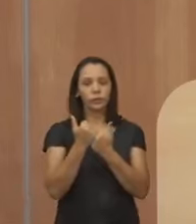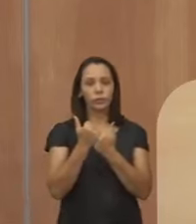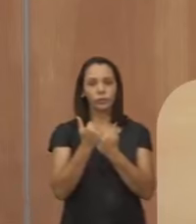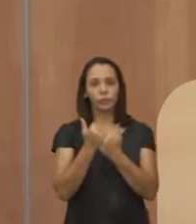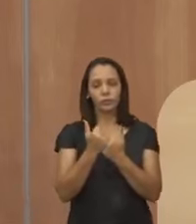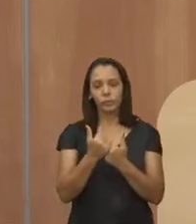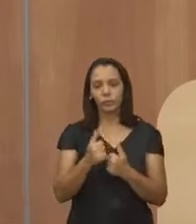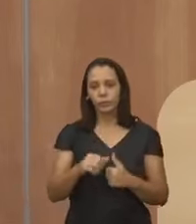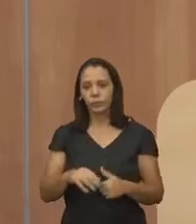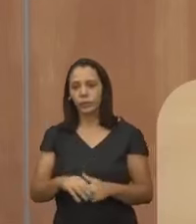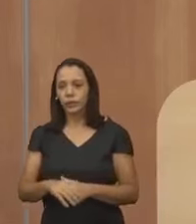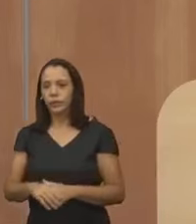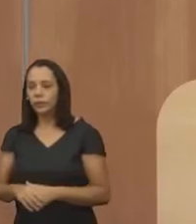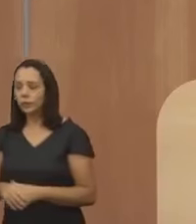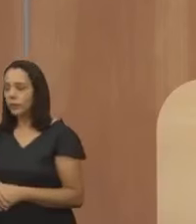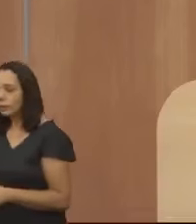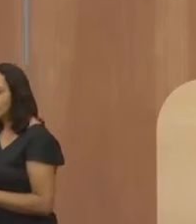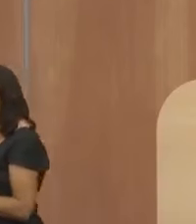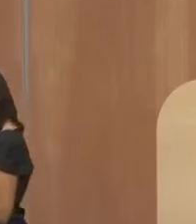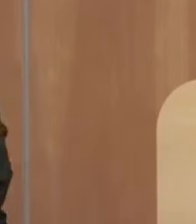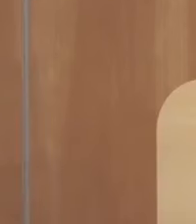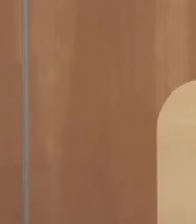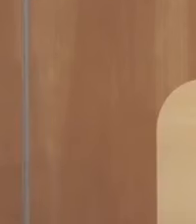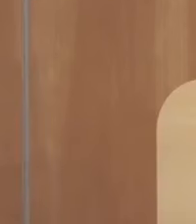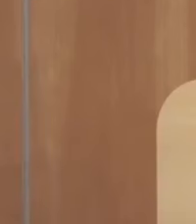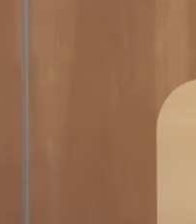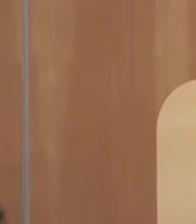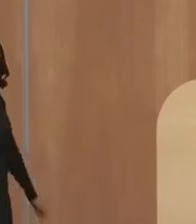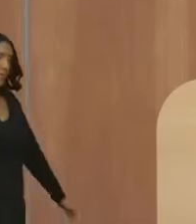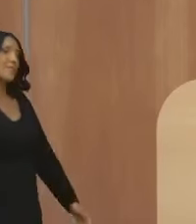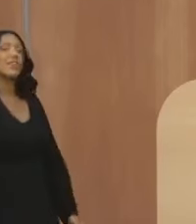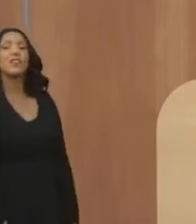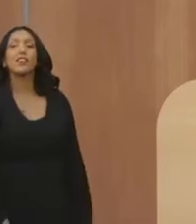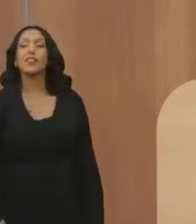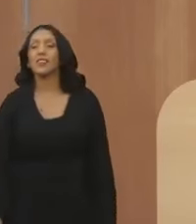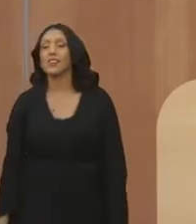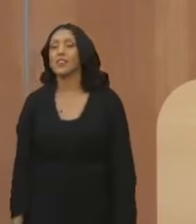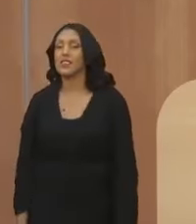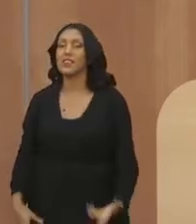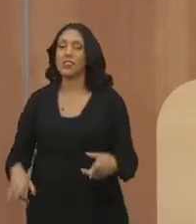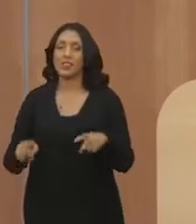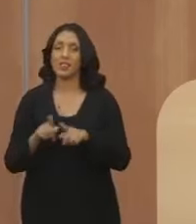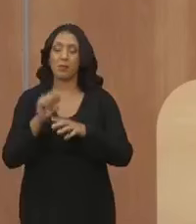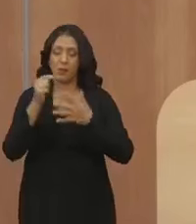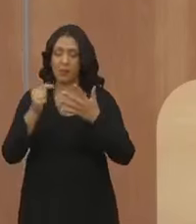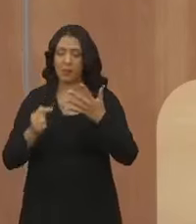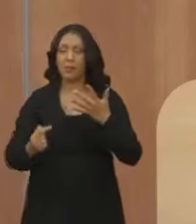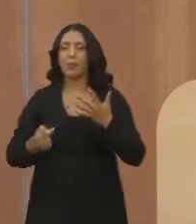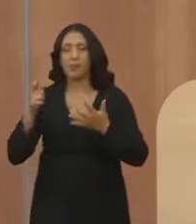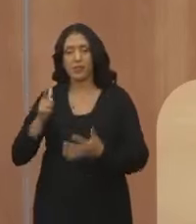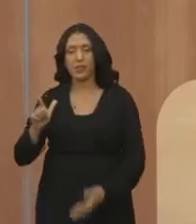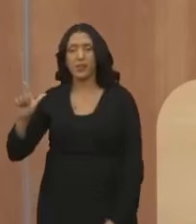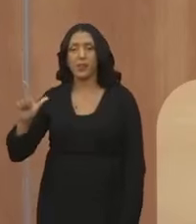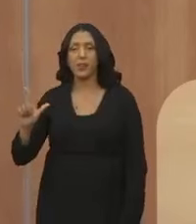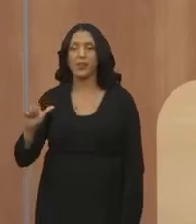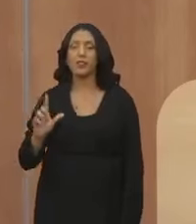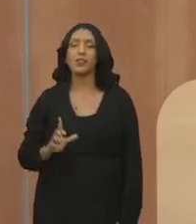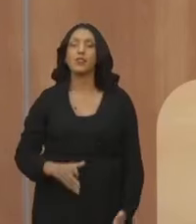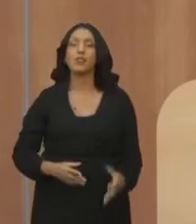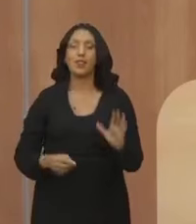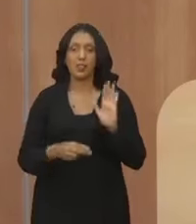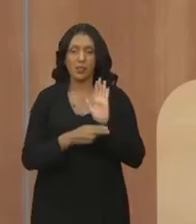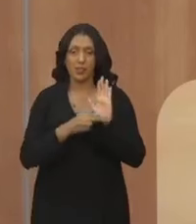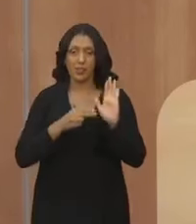estruturada do município da outras providências. Prefeito Municipal Celso